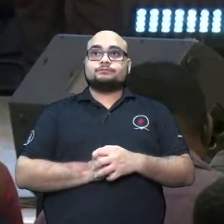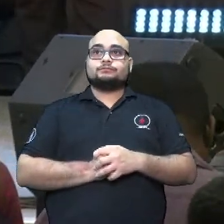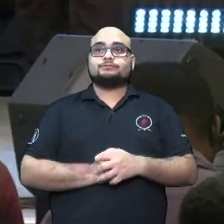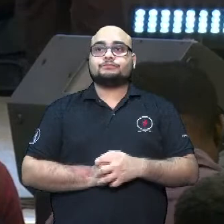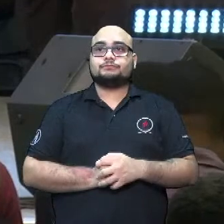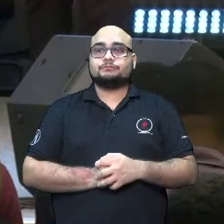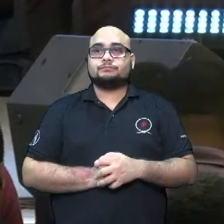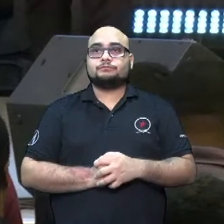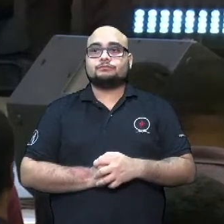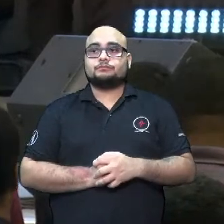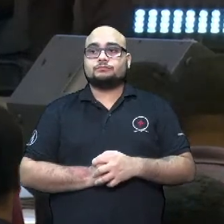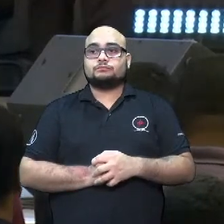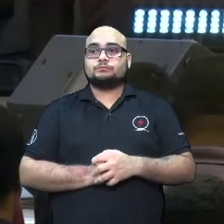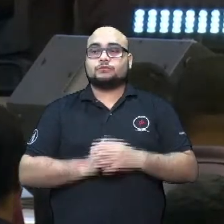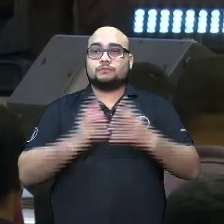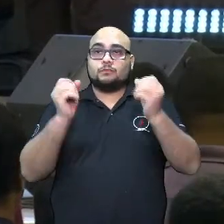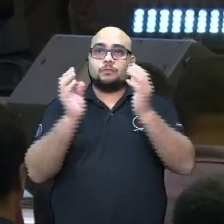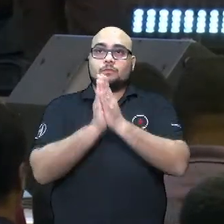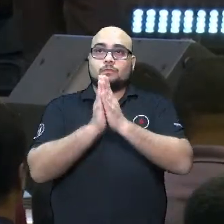Vamos orar?